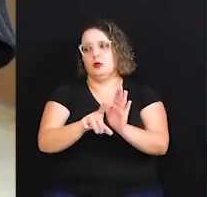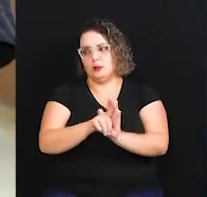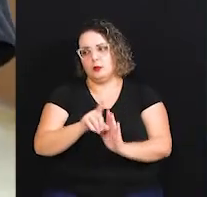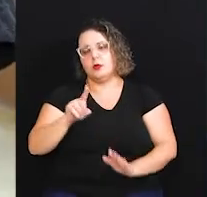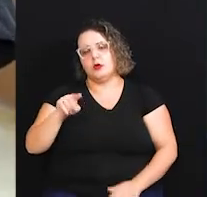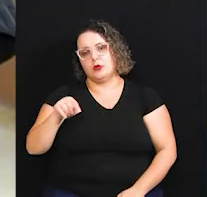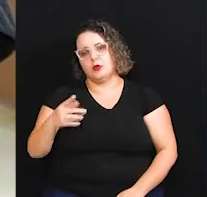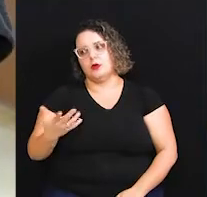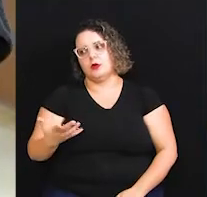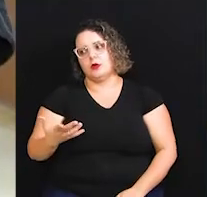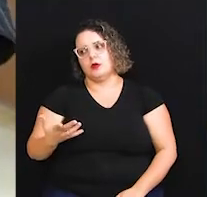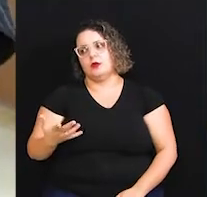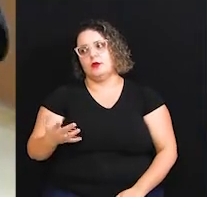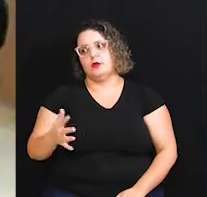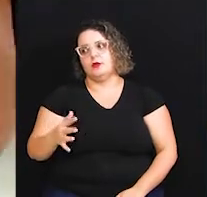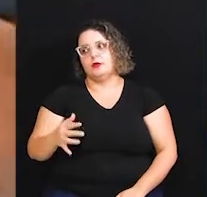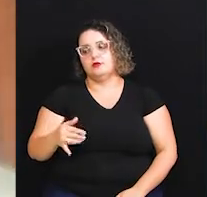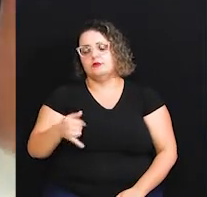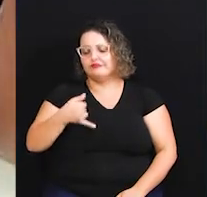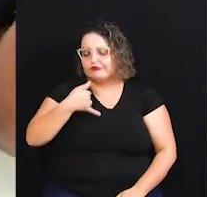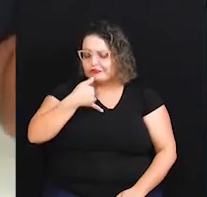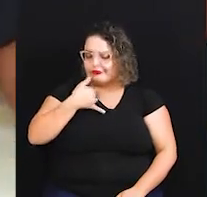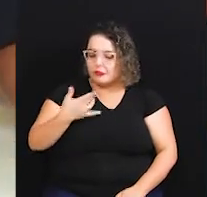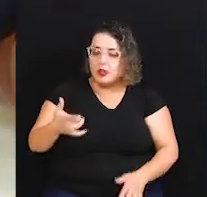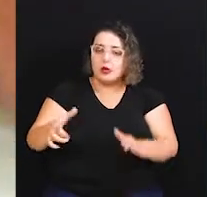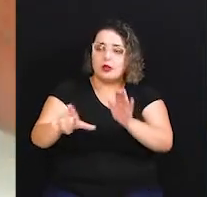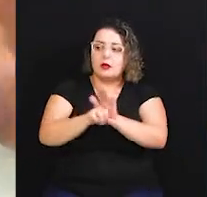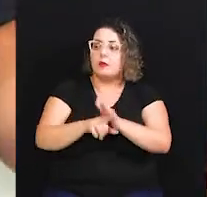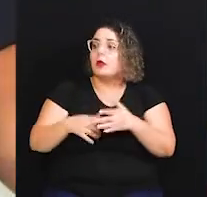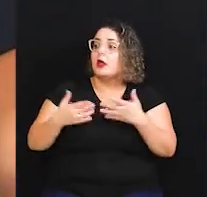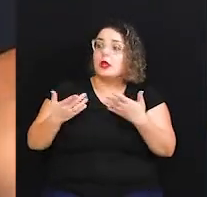É muito importante. Eu fico muito triste quando alguém fala de uma lei como